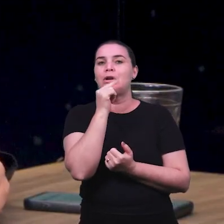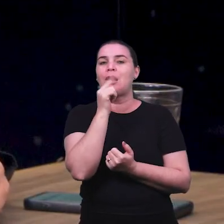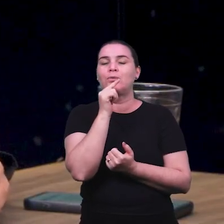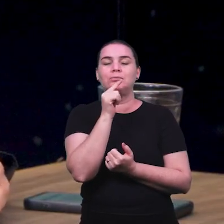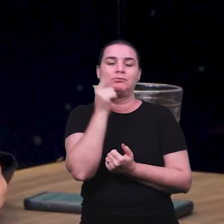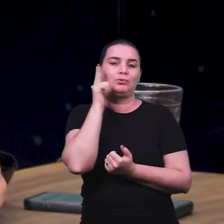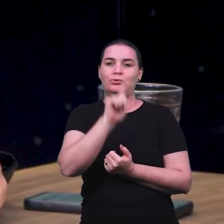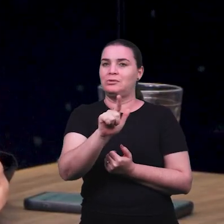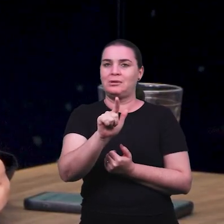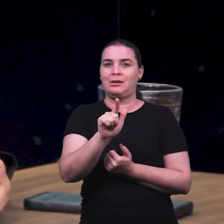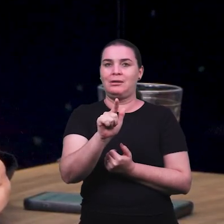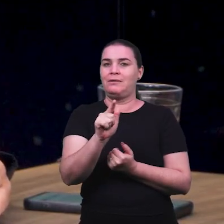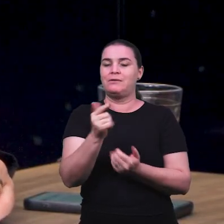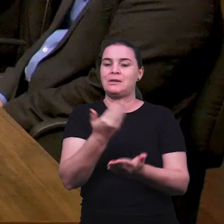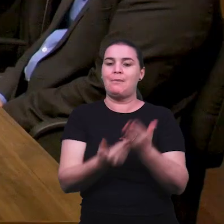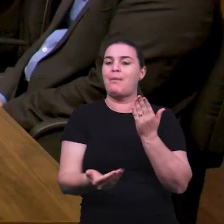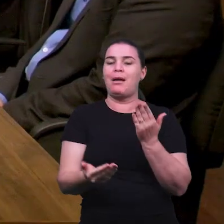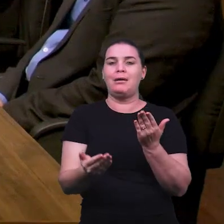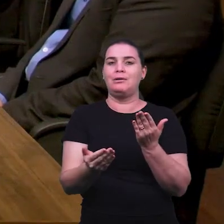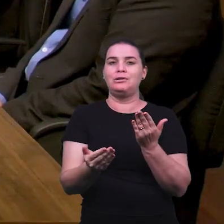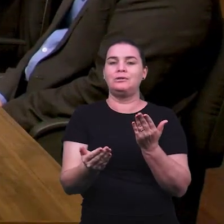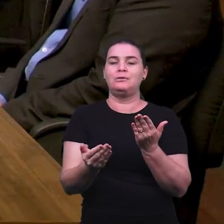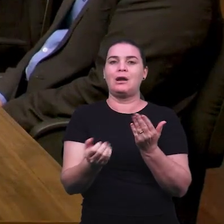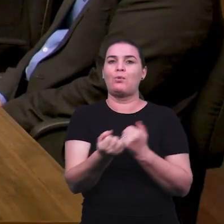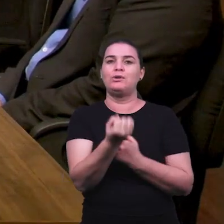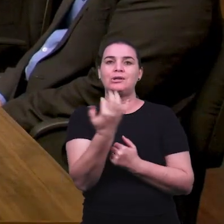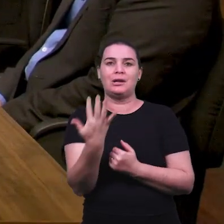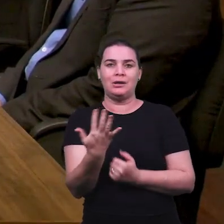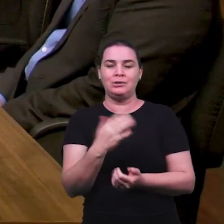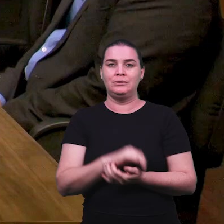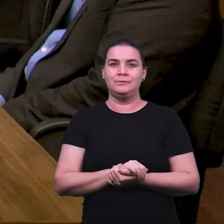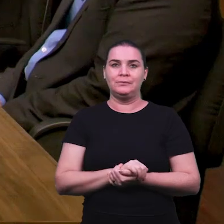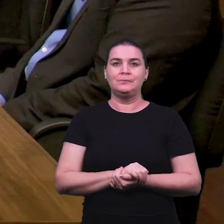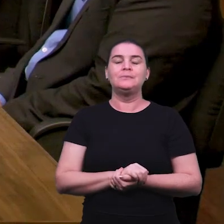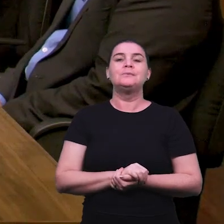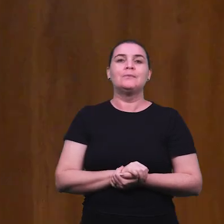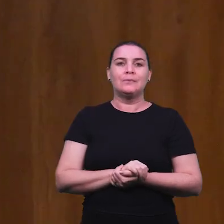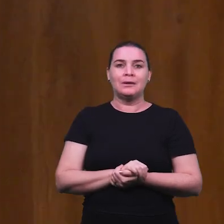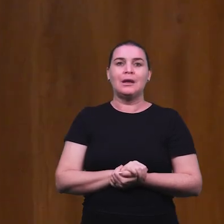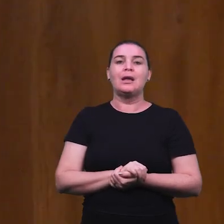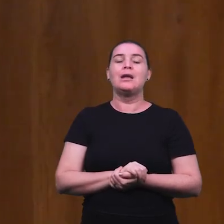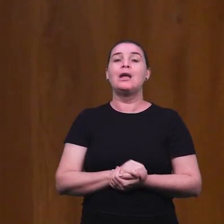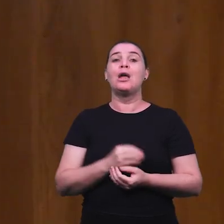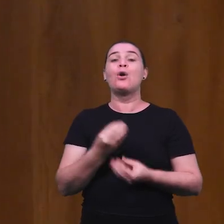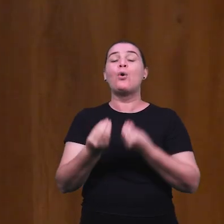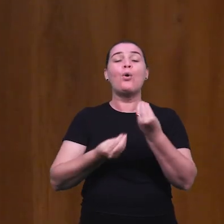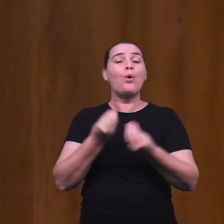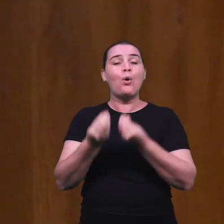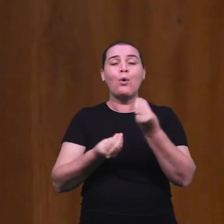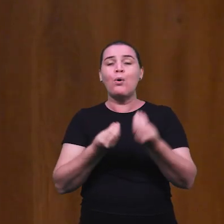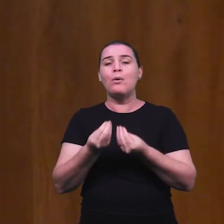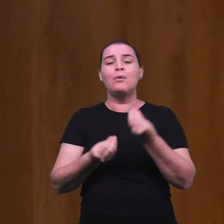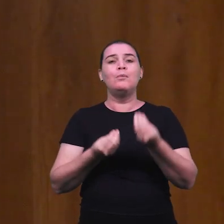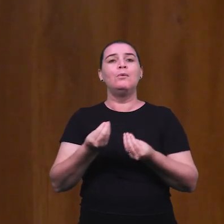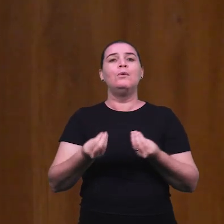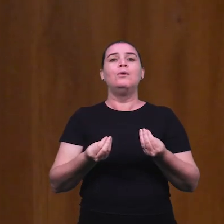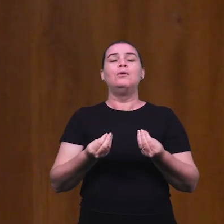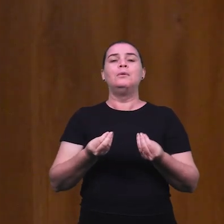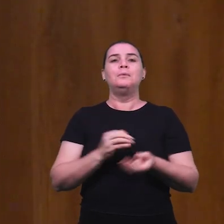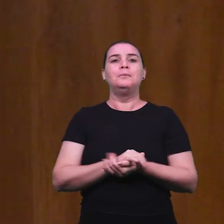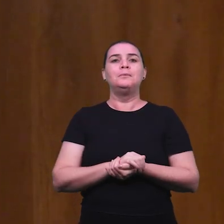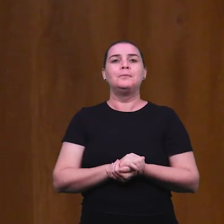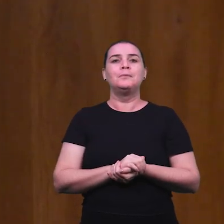grande. Muito bem, né? E professor Alonso, quais são os recursos, né? Que maneiras nós